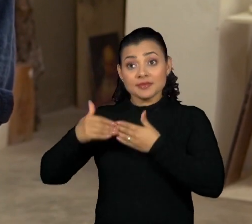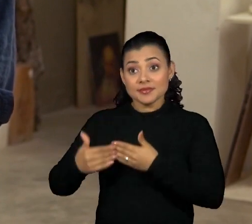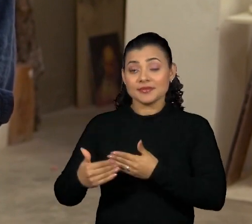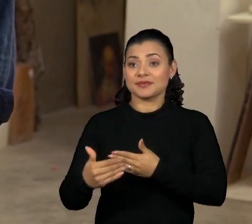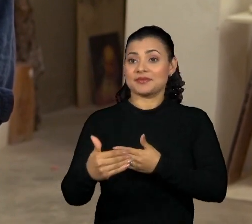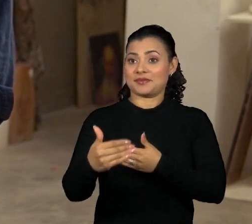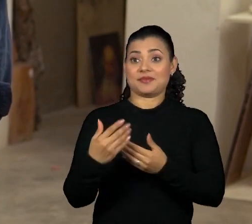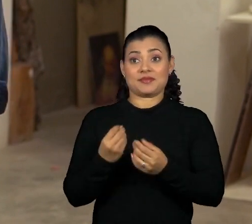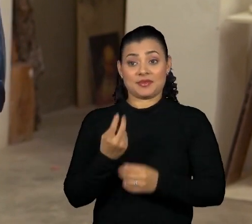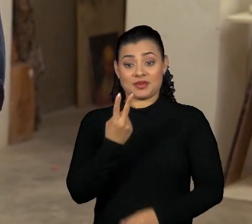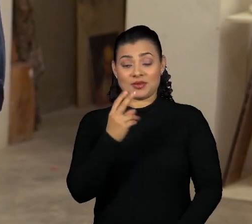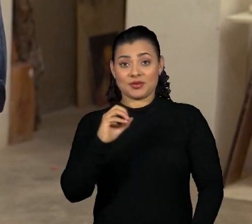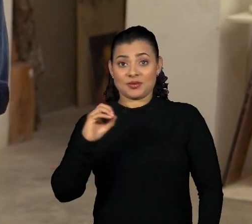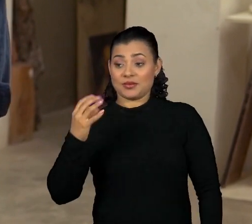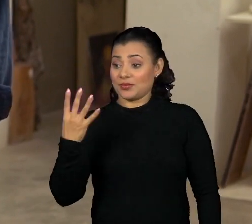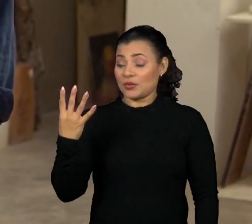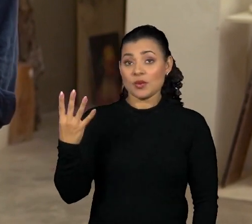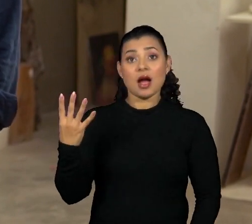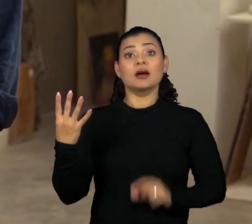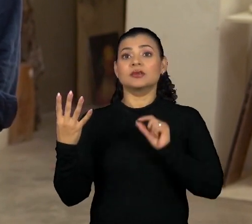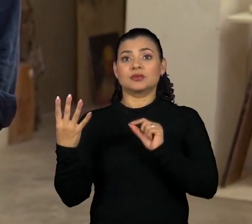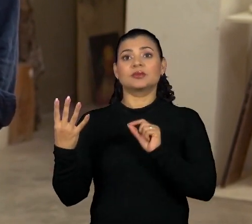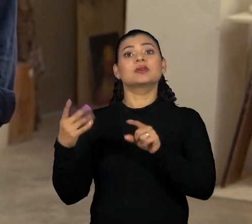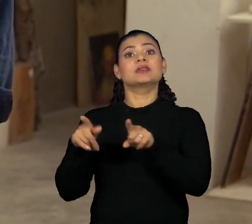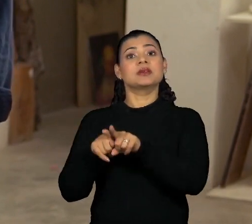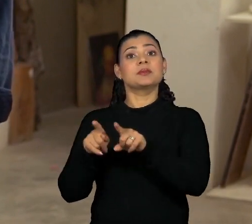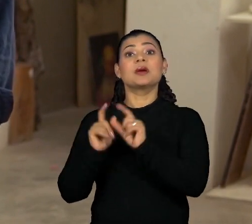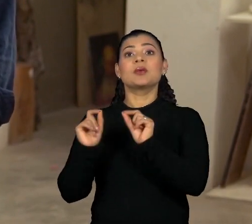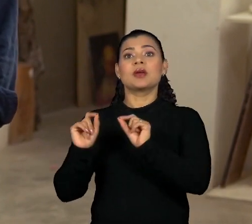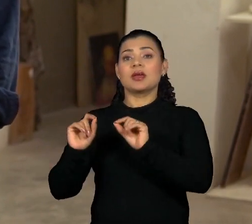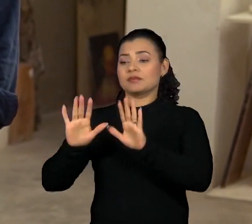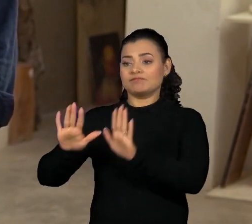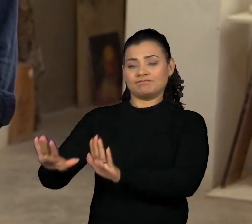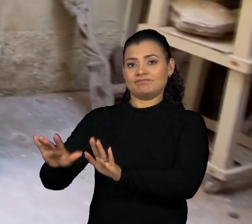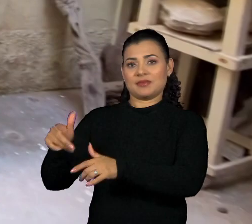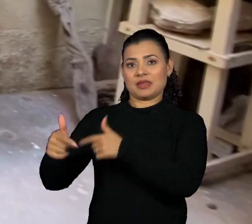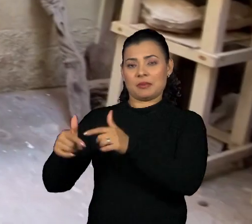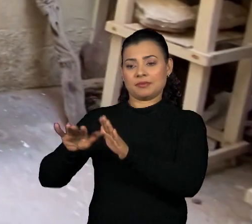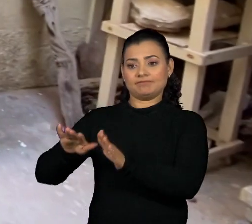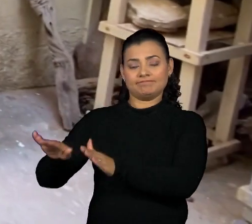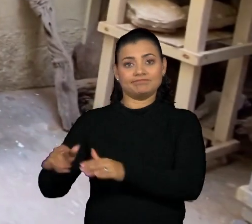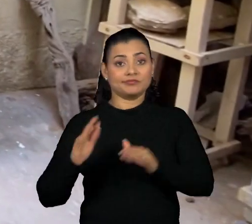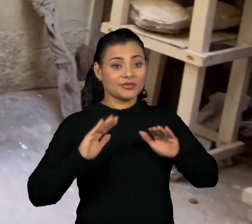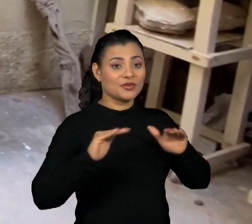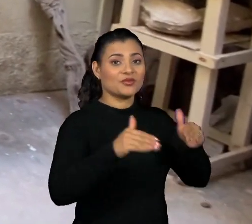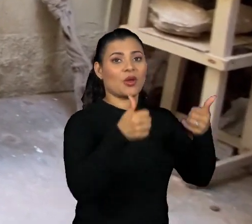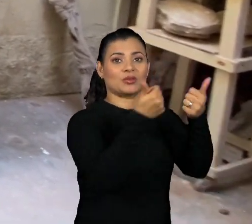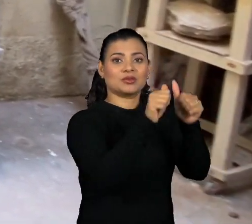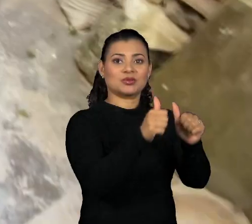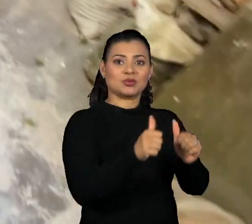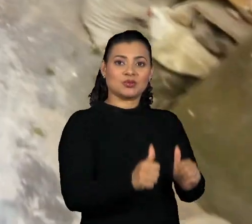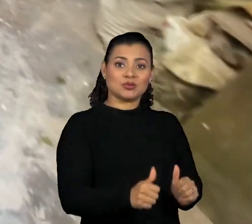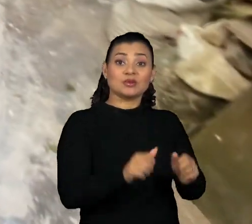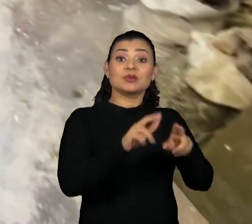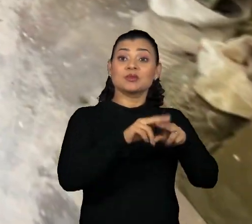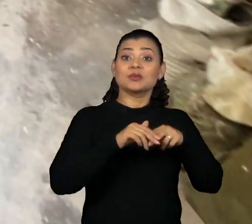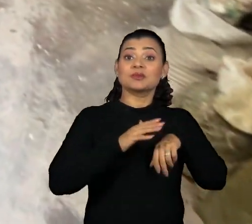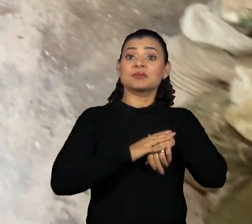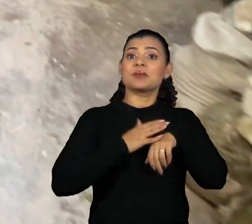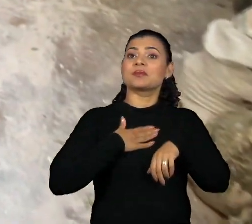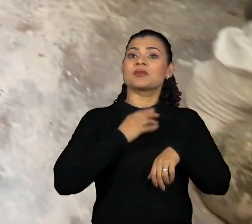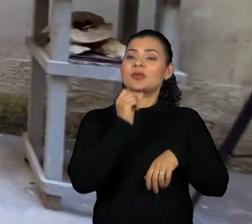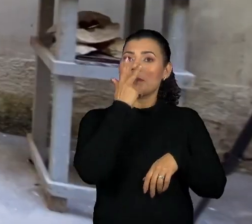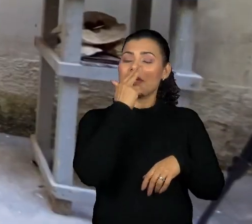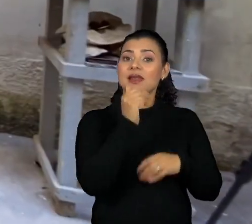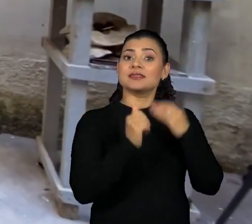daí, em 2004, eu deixei a engenharia para me dedicar à escultura. Então a escultura ela veio para mim assim como uma forma, um